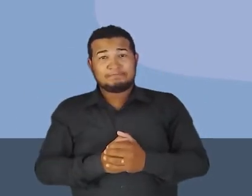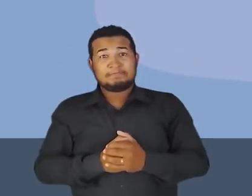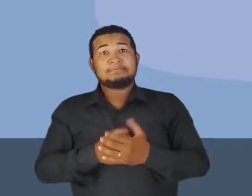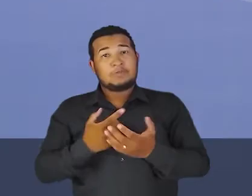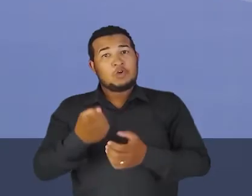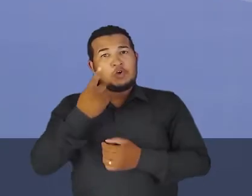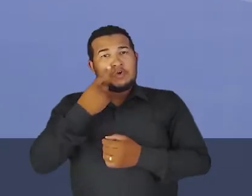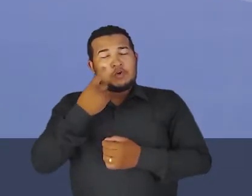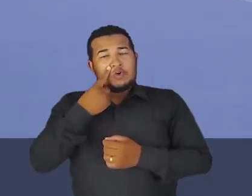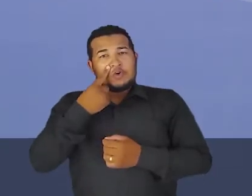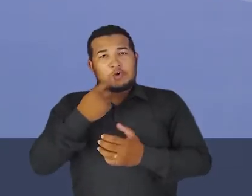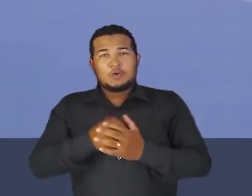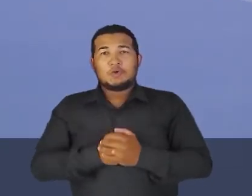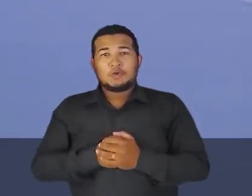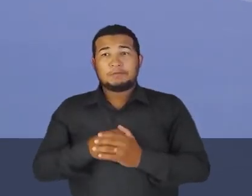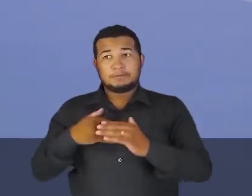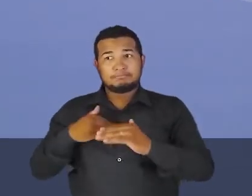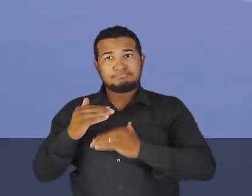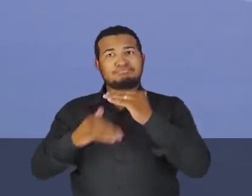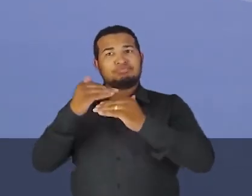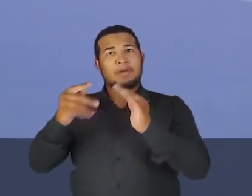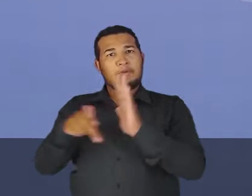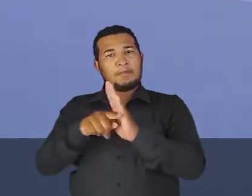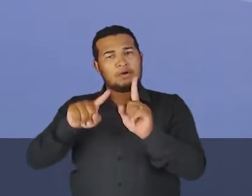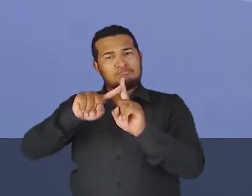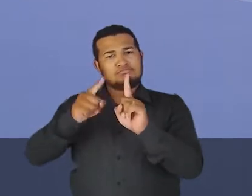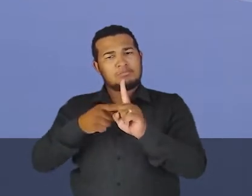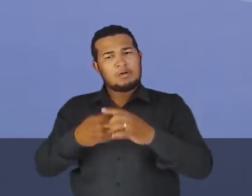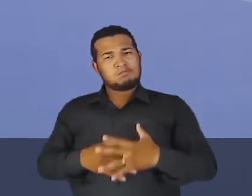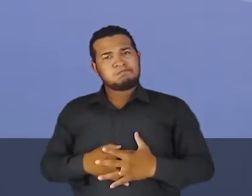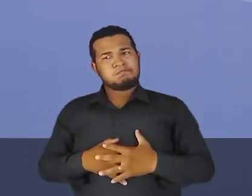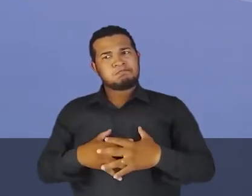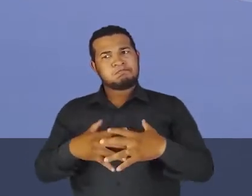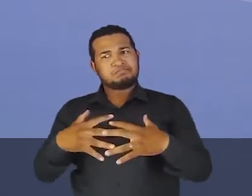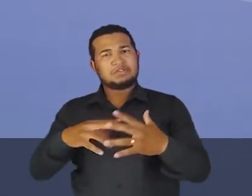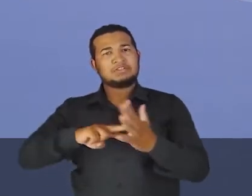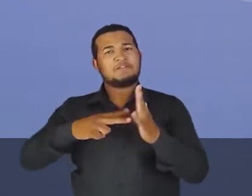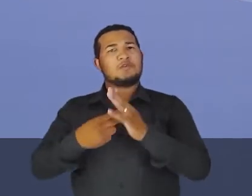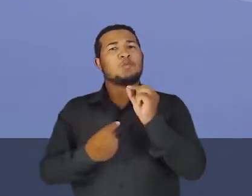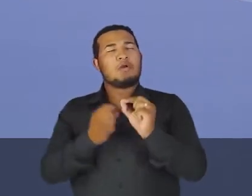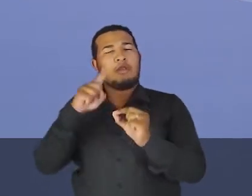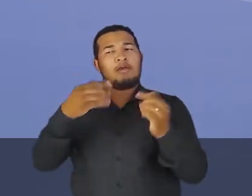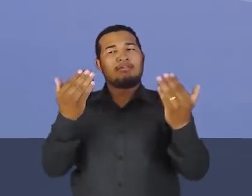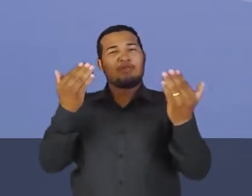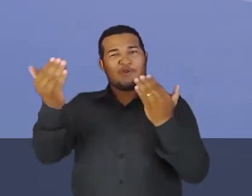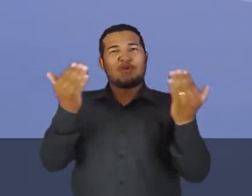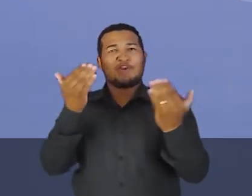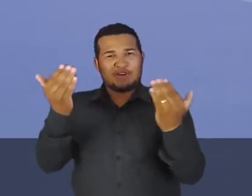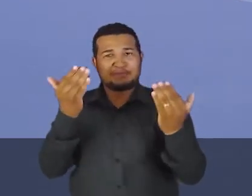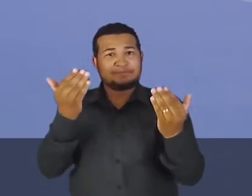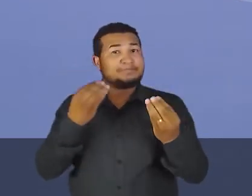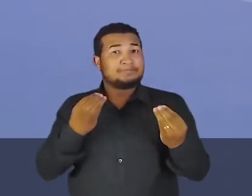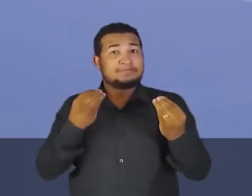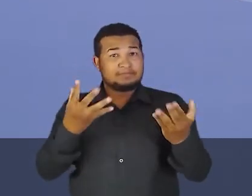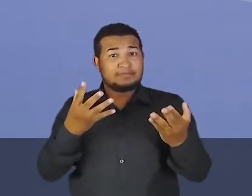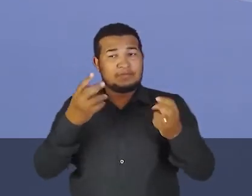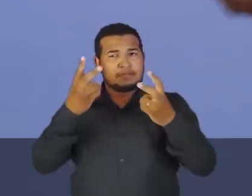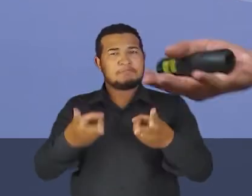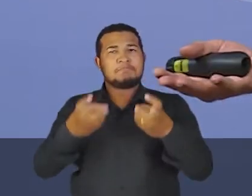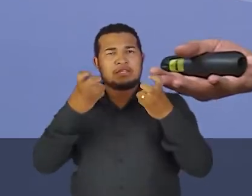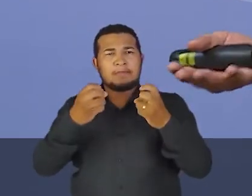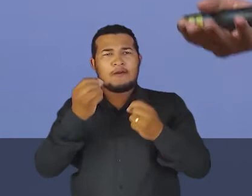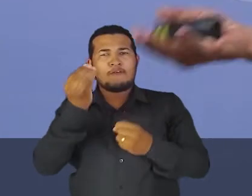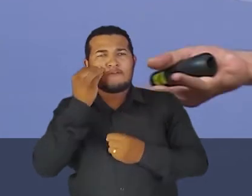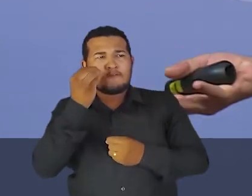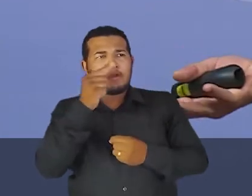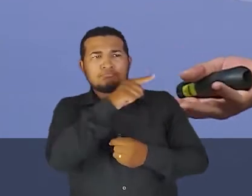Então, volto para cá. Esse desenvolvimento embrionário é utilizado dentro da evolução como uma forma comparativa para você verificar o grau de